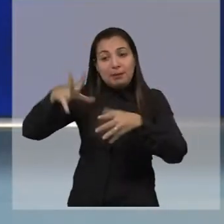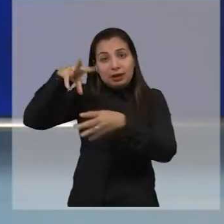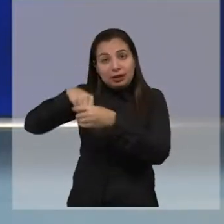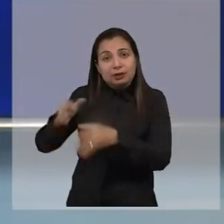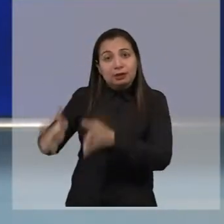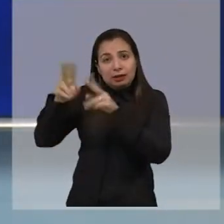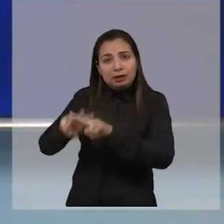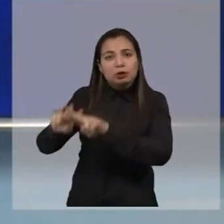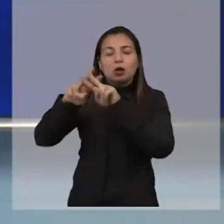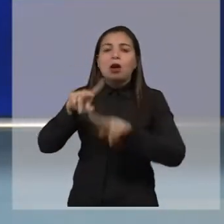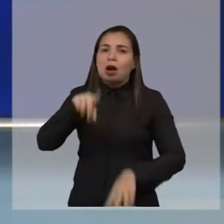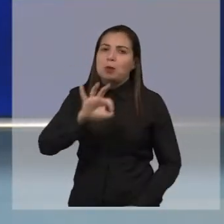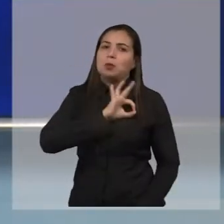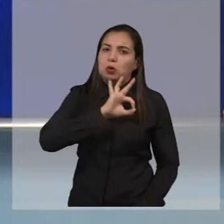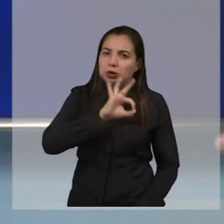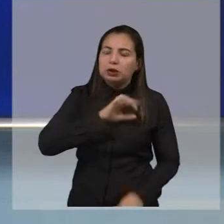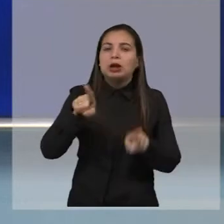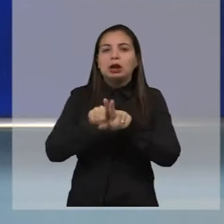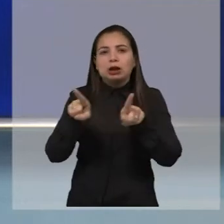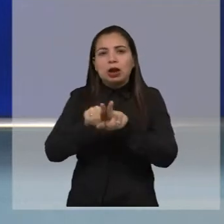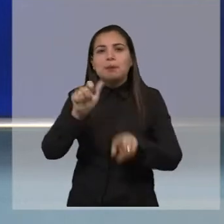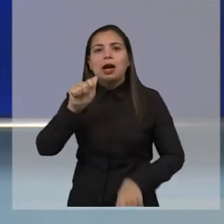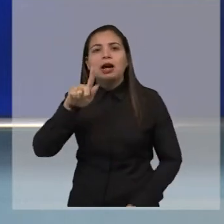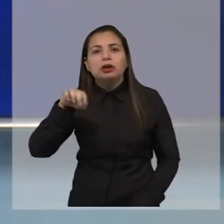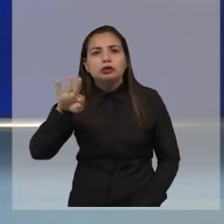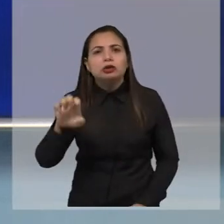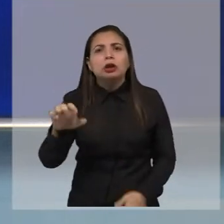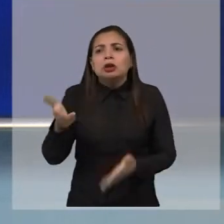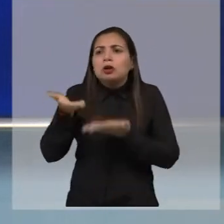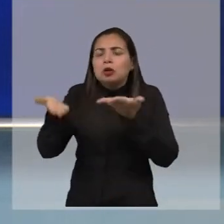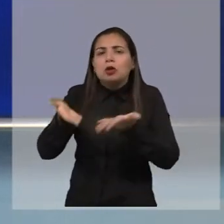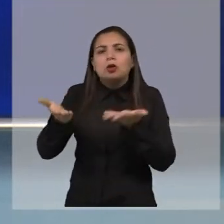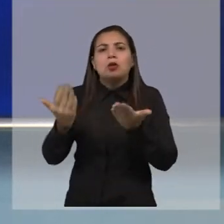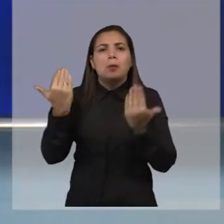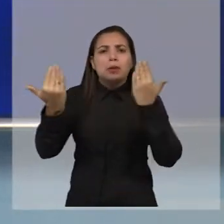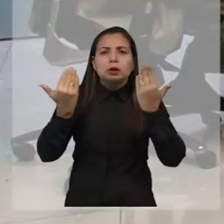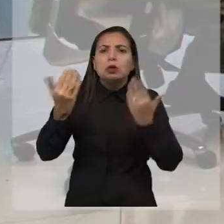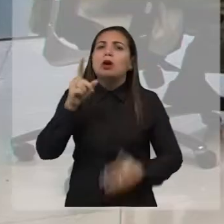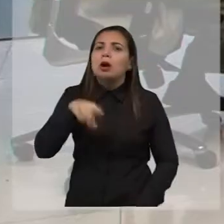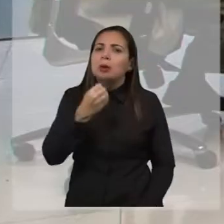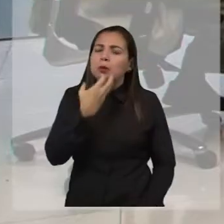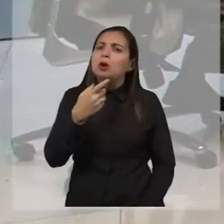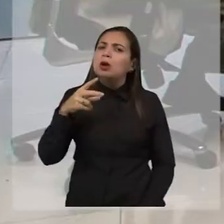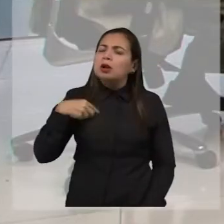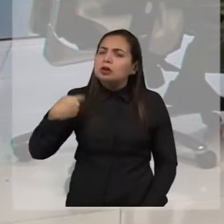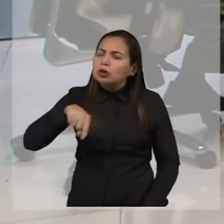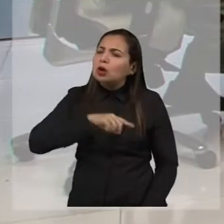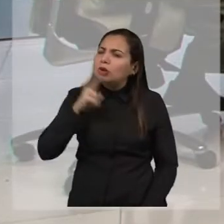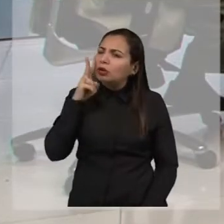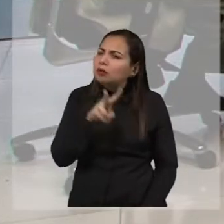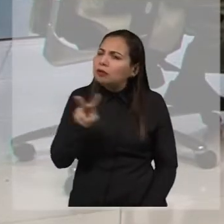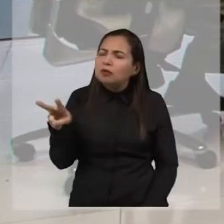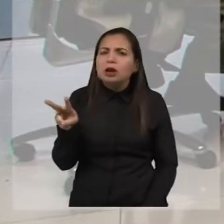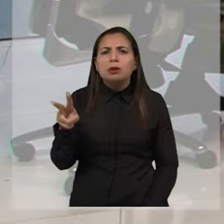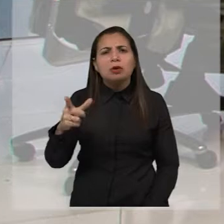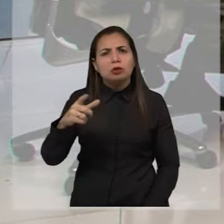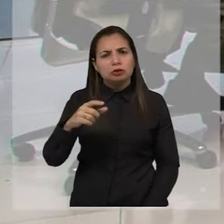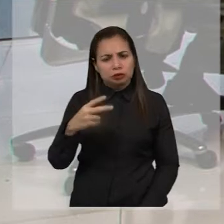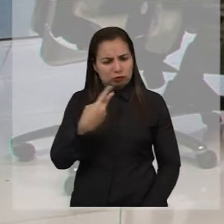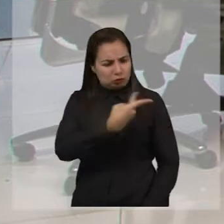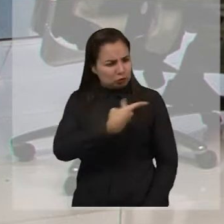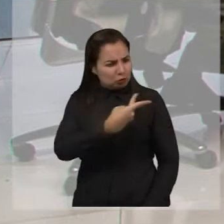e os policiais. Porque foi uma coisa que eu observei, a diferença entre a forma como eu e você fomos